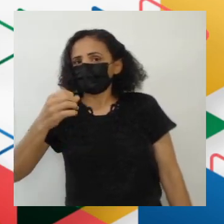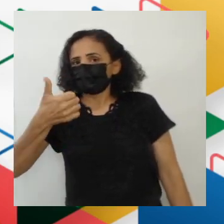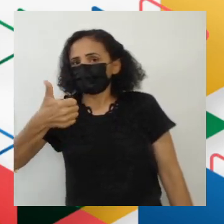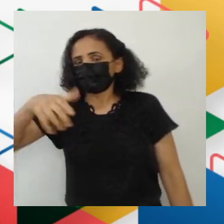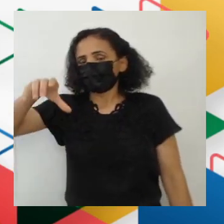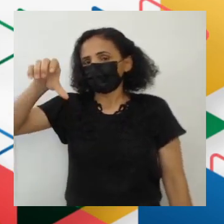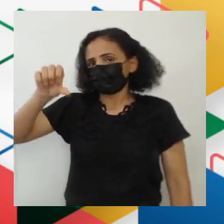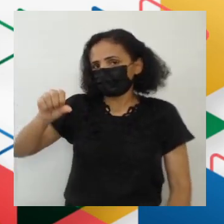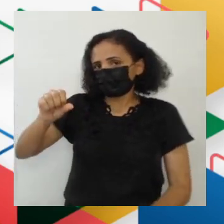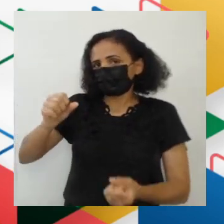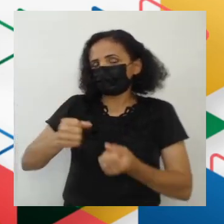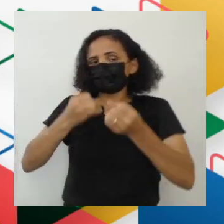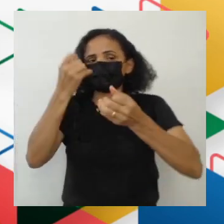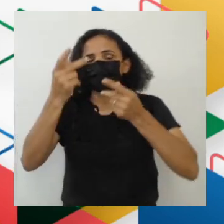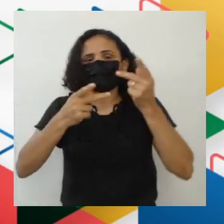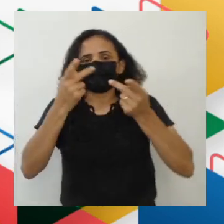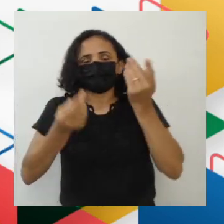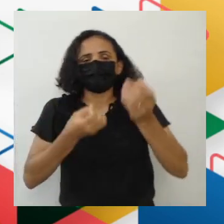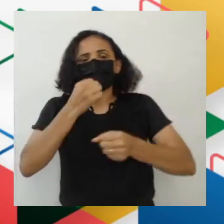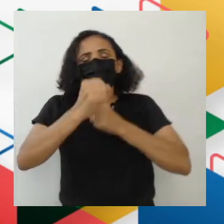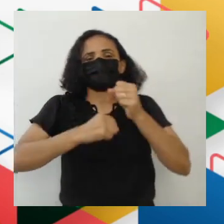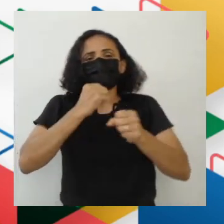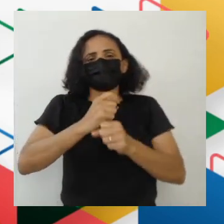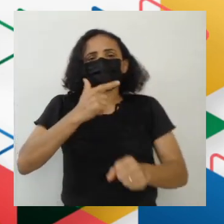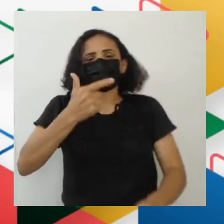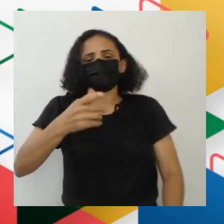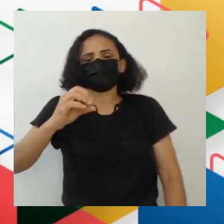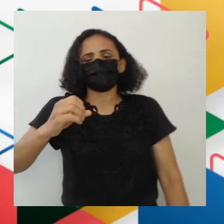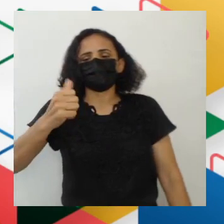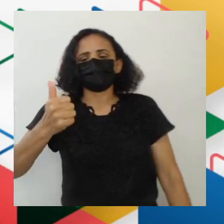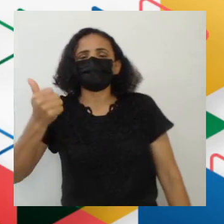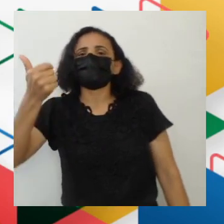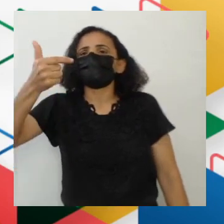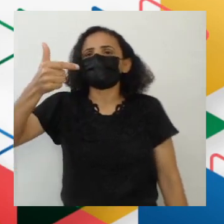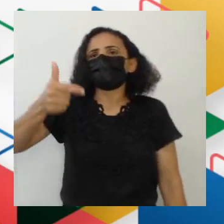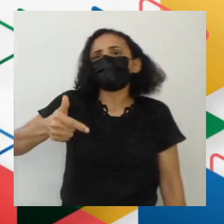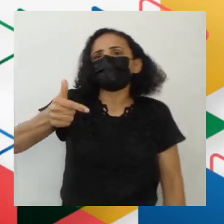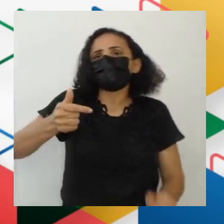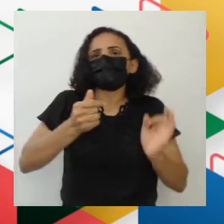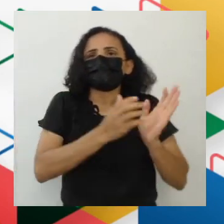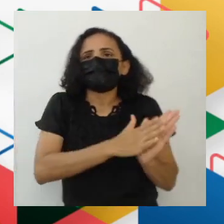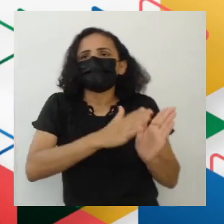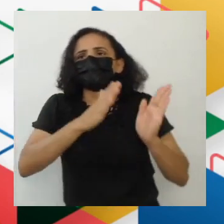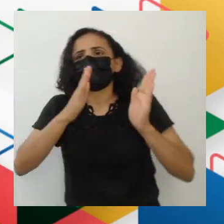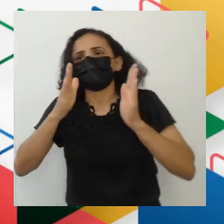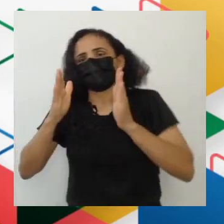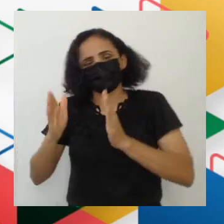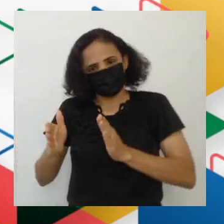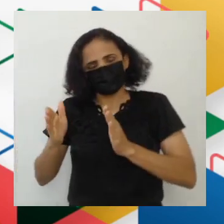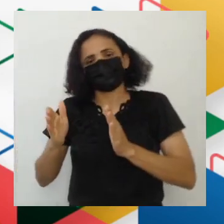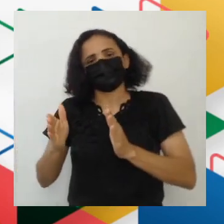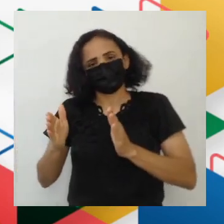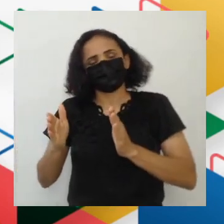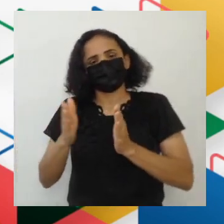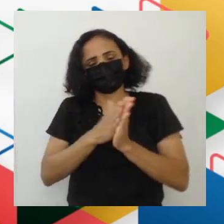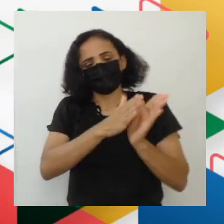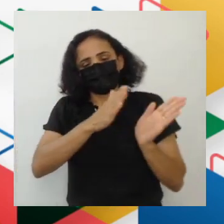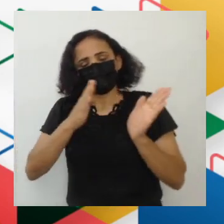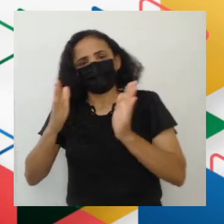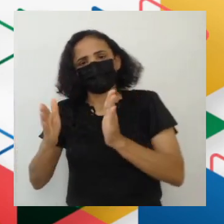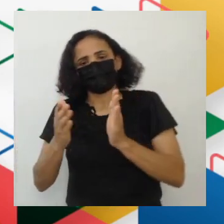algo que aconteceu em 2012, tá bom? Então não fique associando o ano do texto ao ano